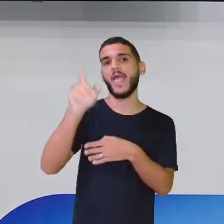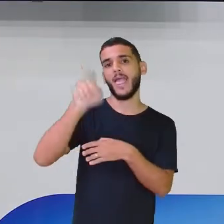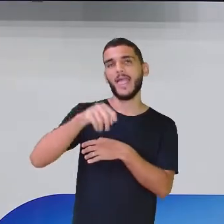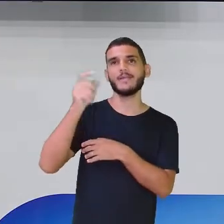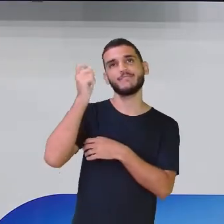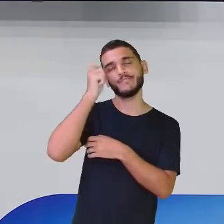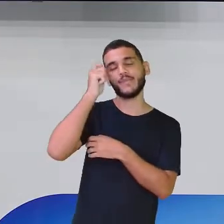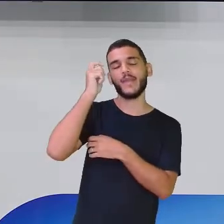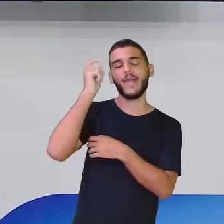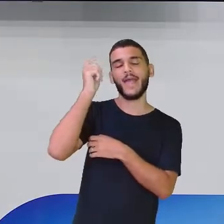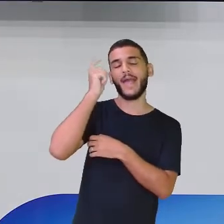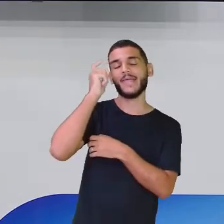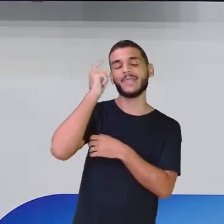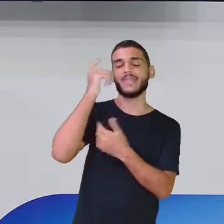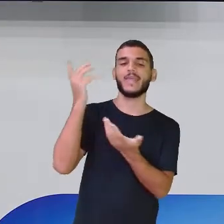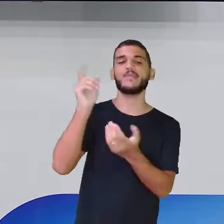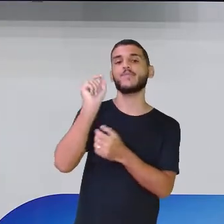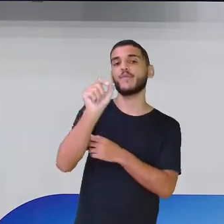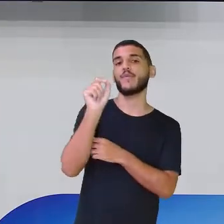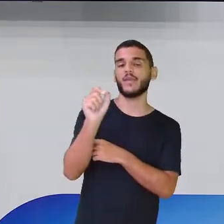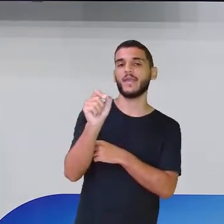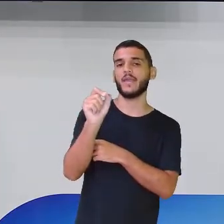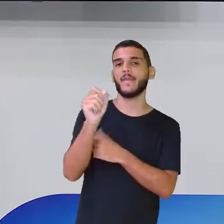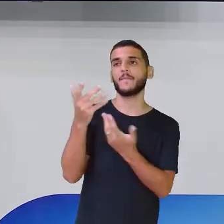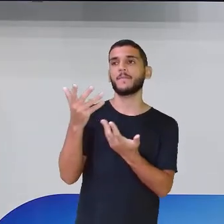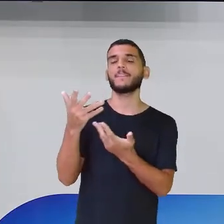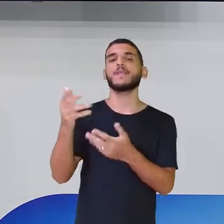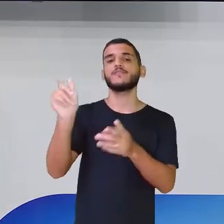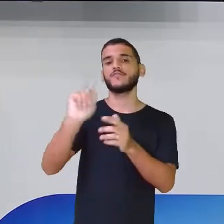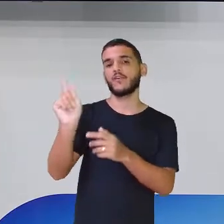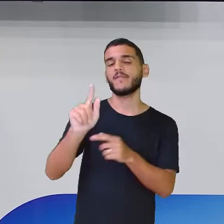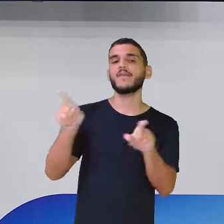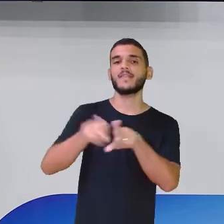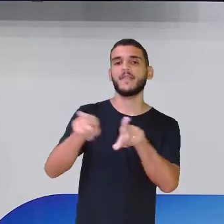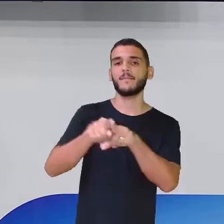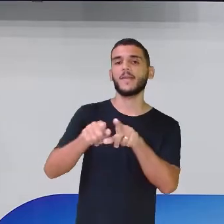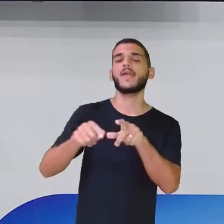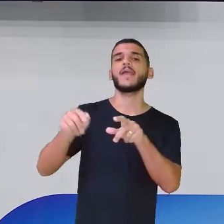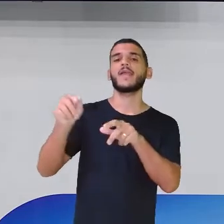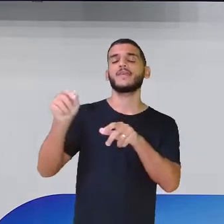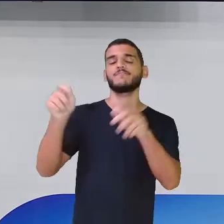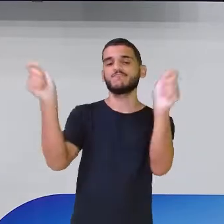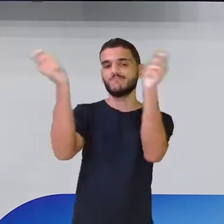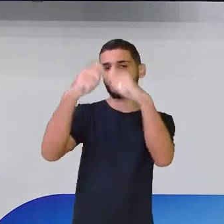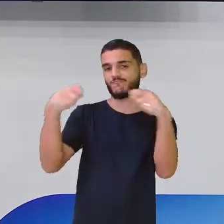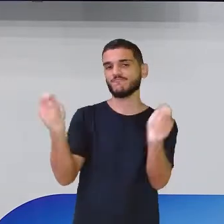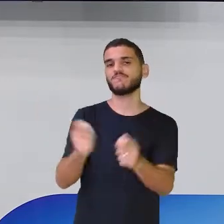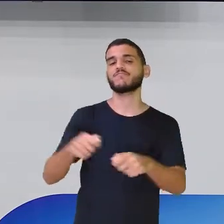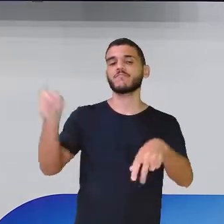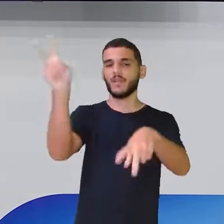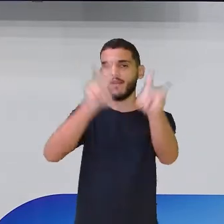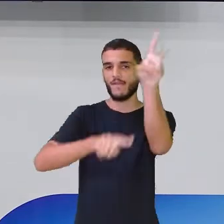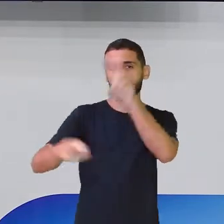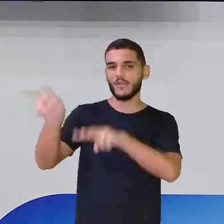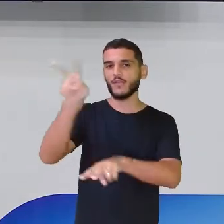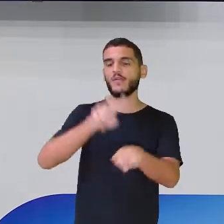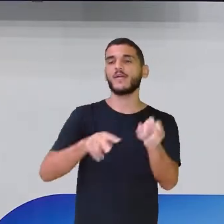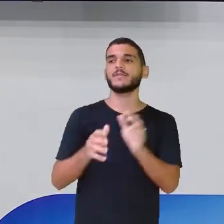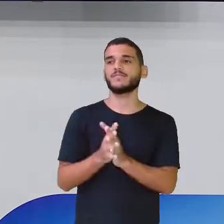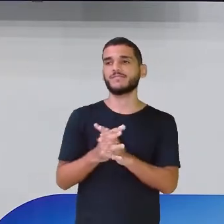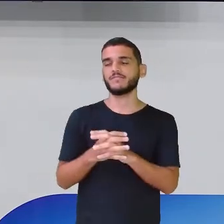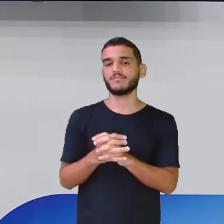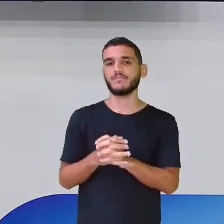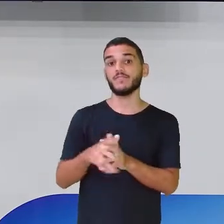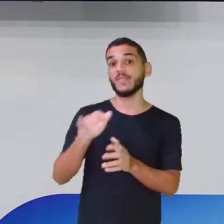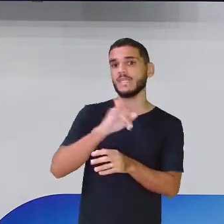paisagem, tanto na geografia, quanto nas artes visuais, tá? Quando a gente pensa em paisagem, a gente sempre pensa,